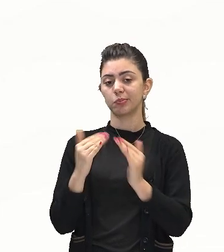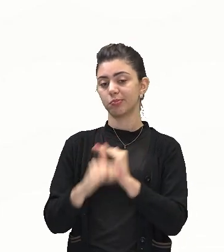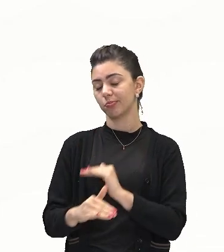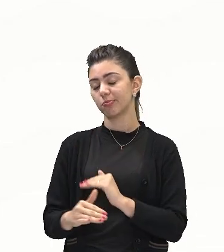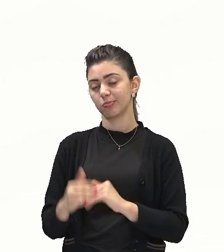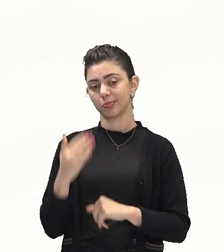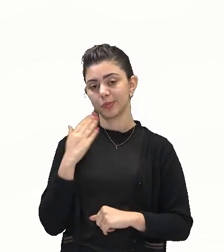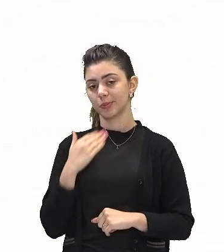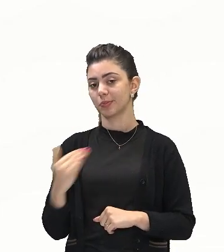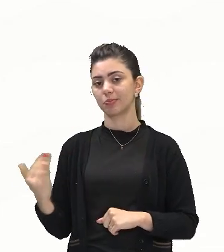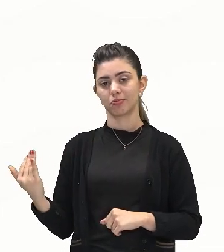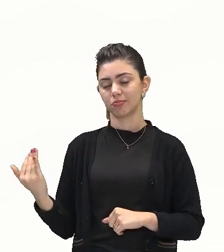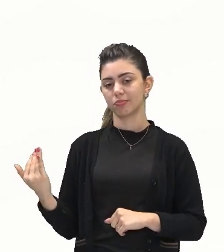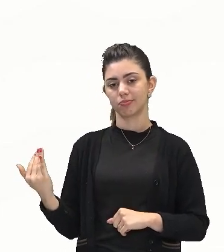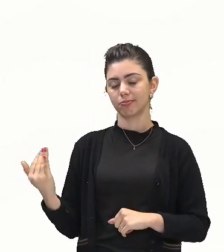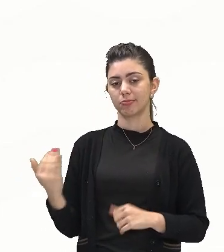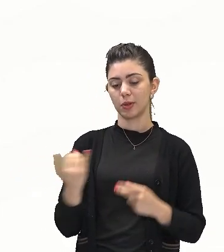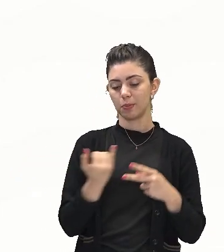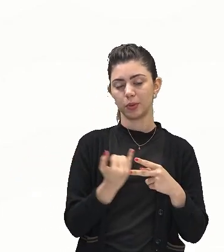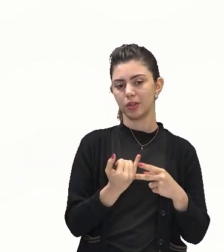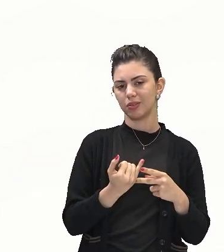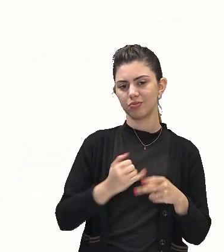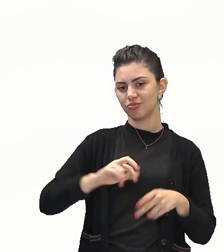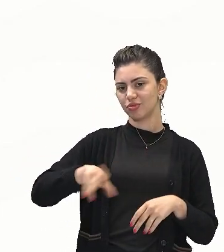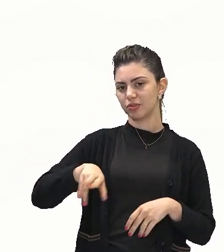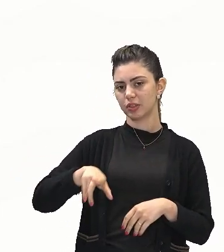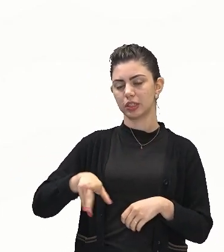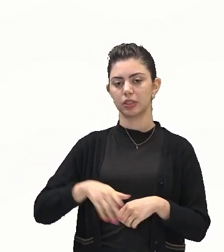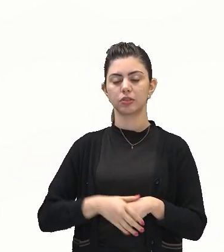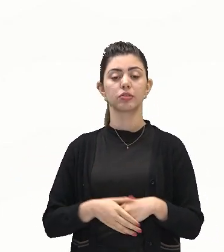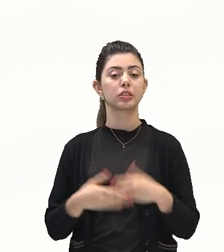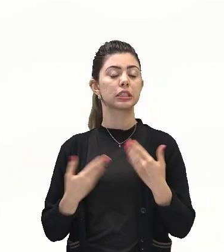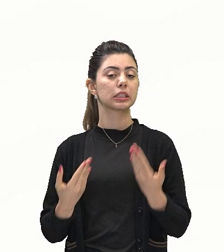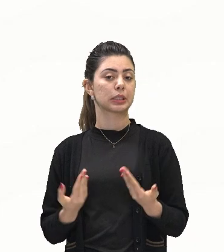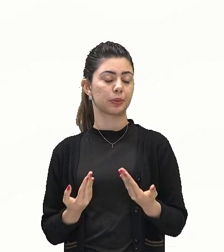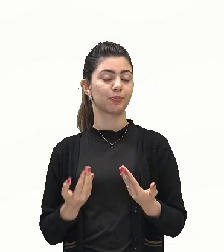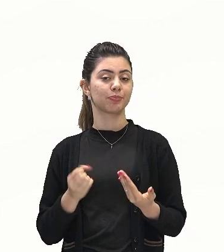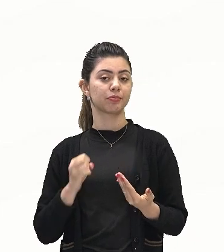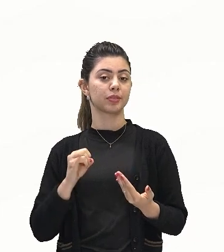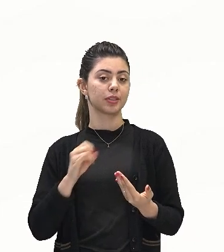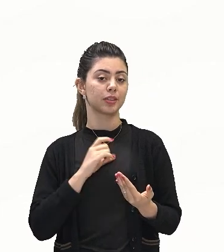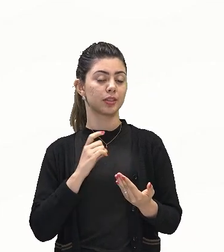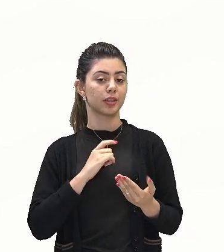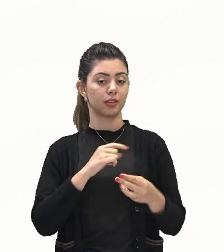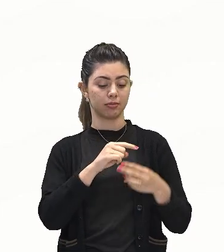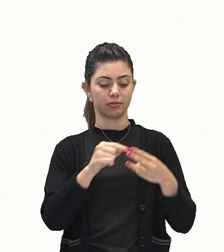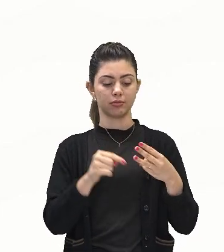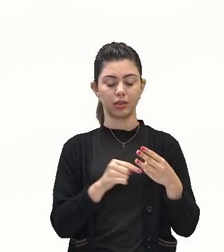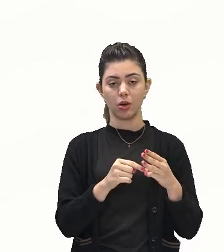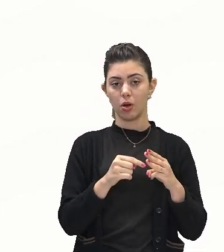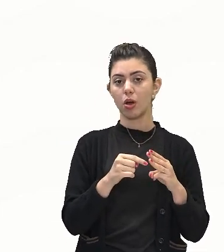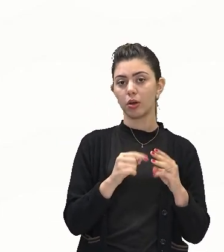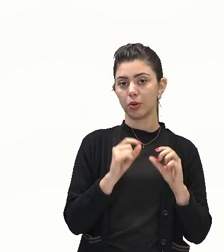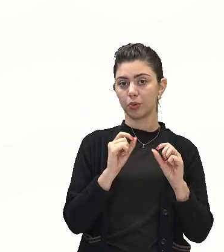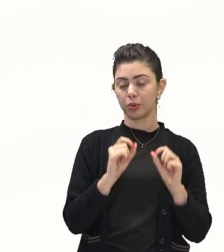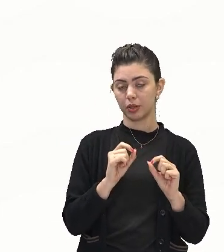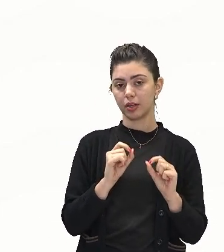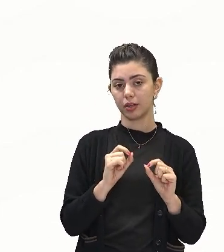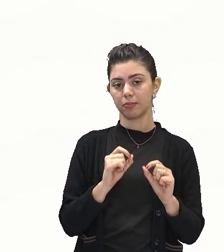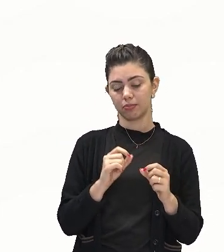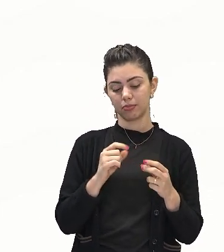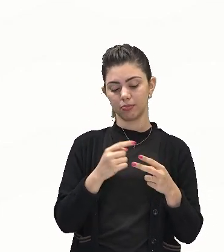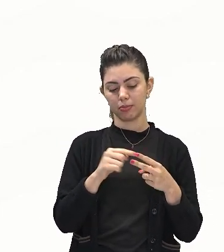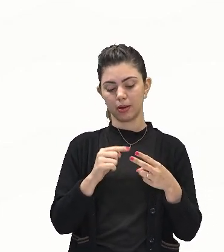não é um polígono, ok? Então, se obedecer esses 3 critérios, nós temos